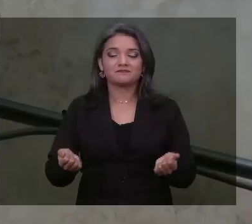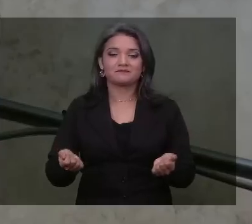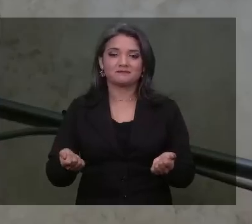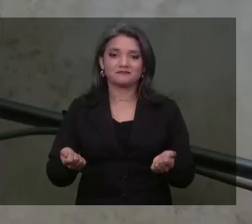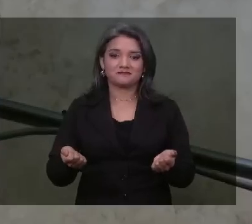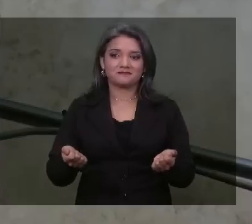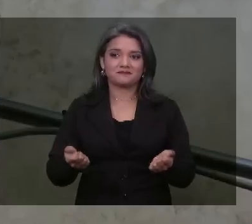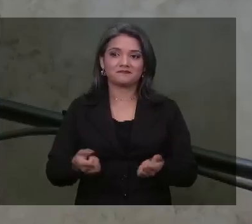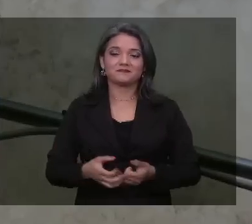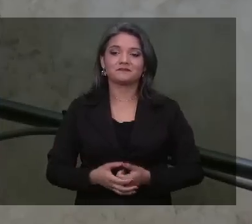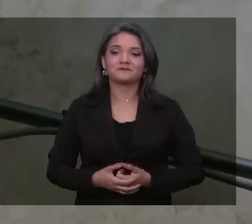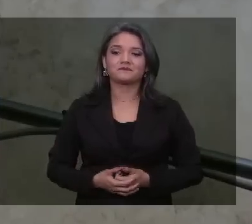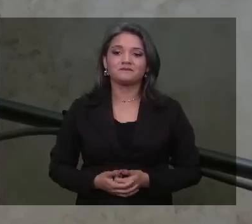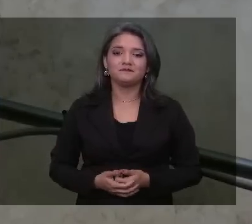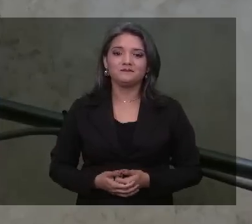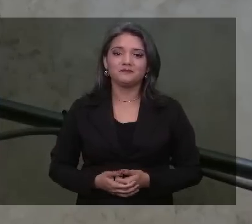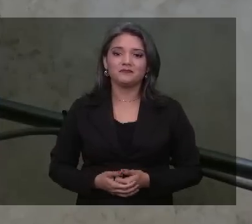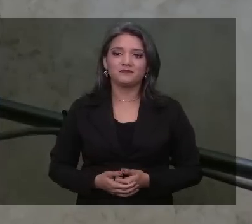doente.